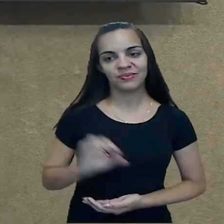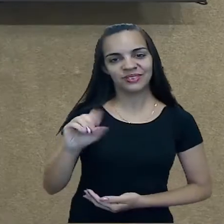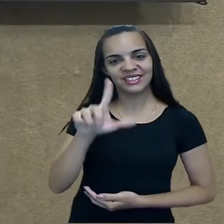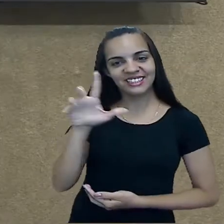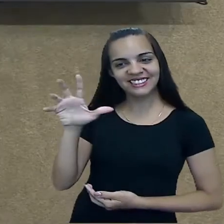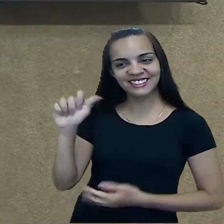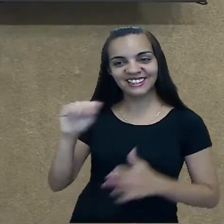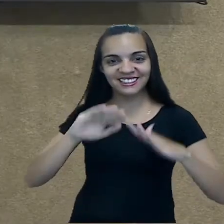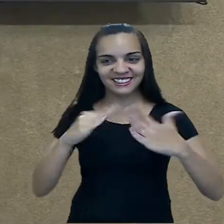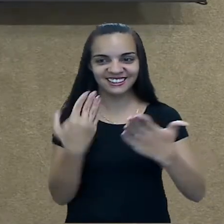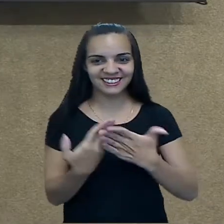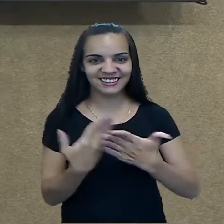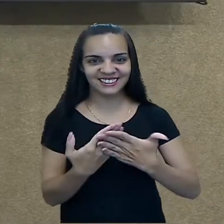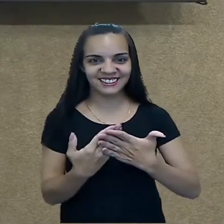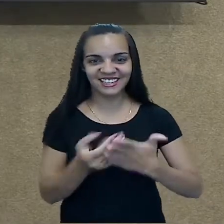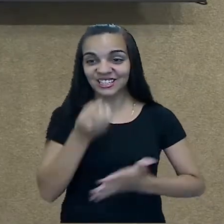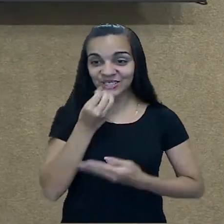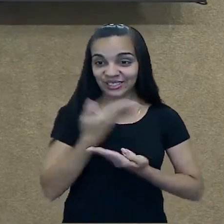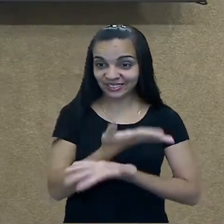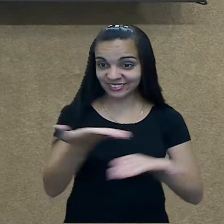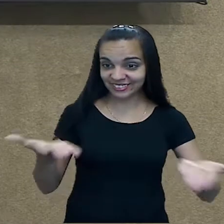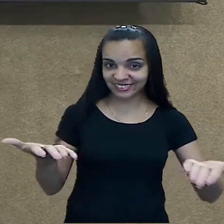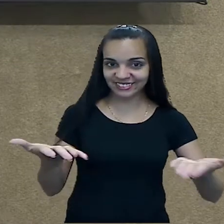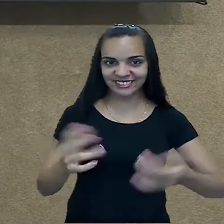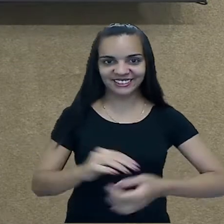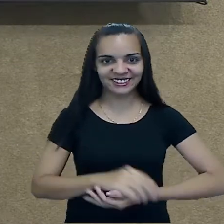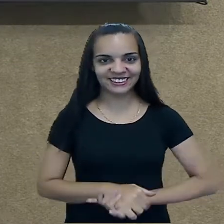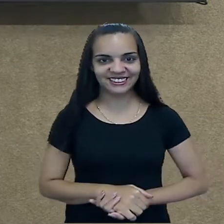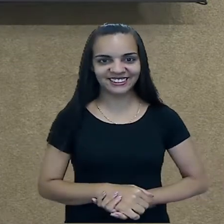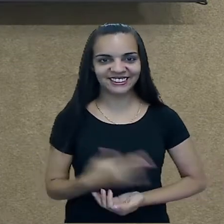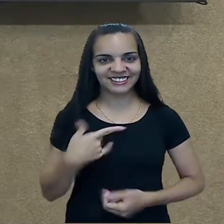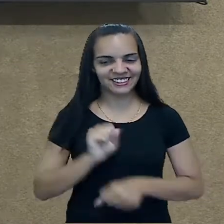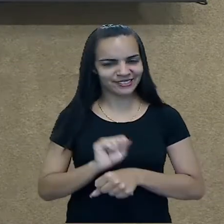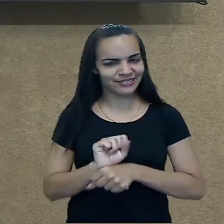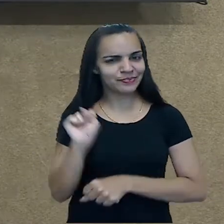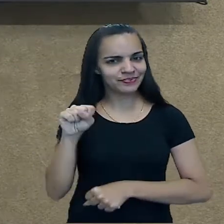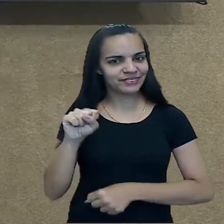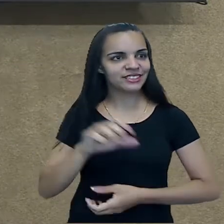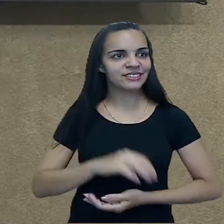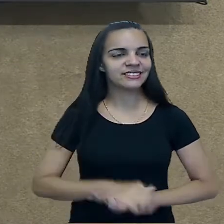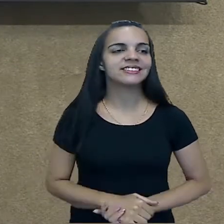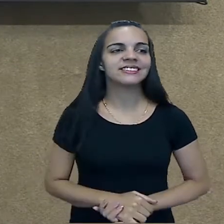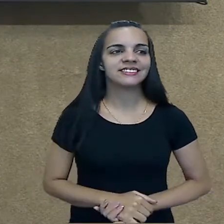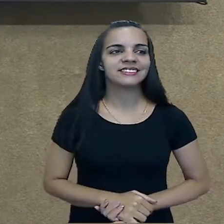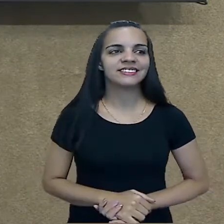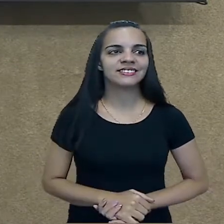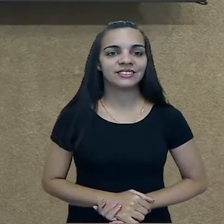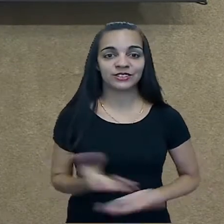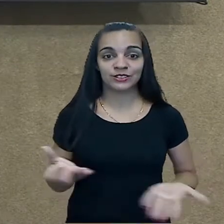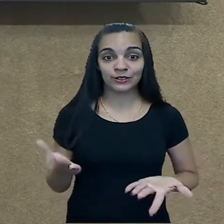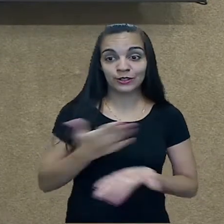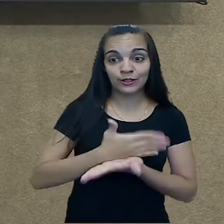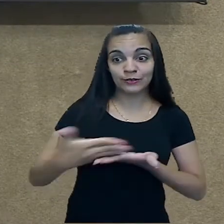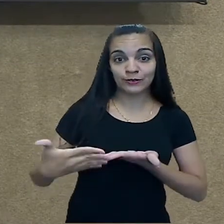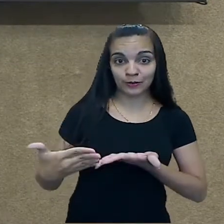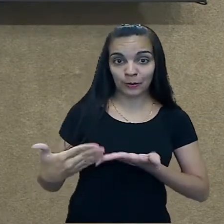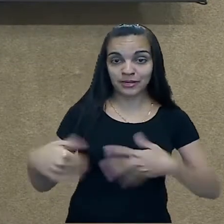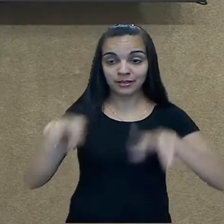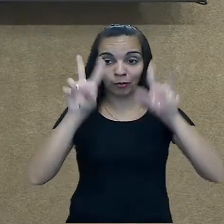Olá, estudantes! E aí, tudo bem com vocês? Eu espero que sim. Está iniciando a nossa aula de